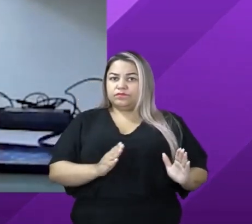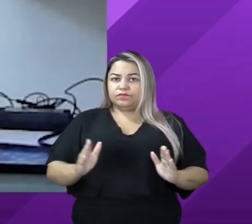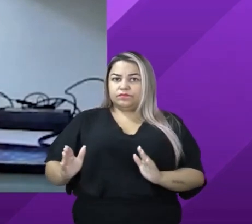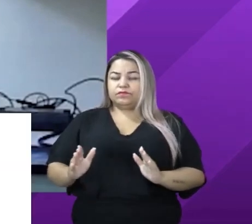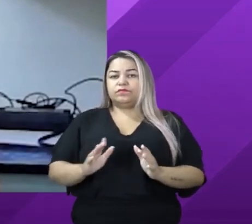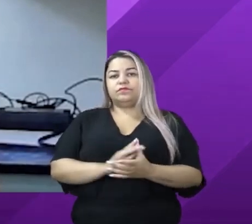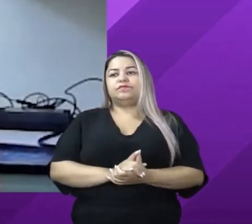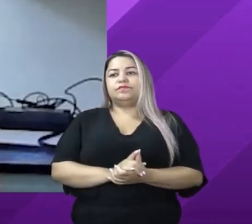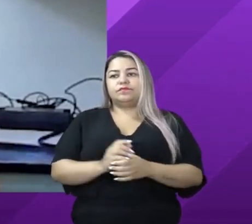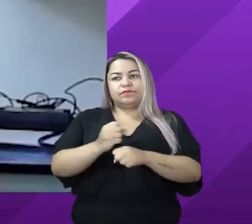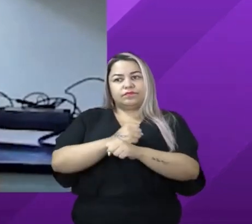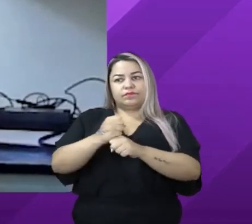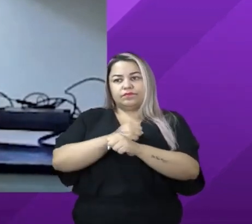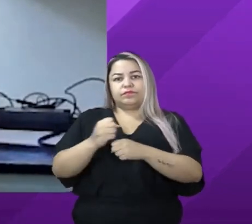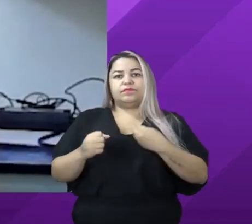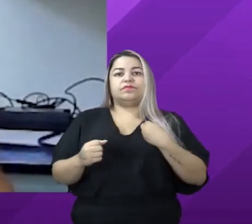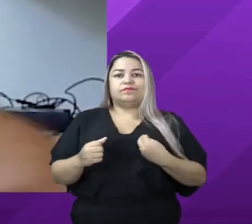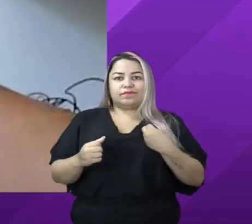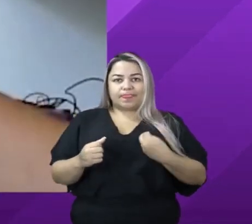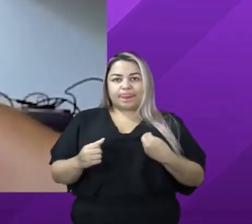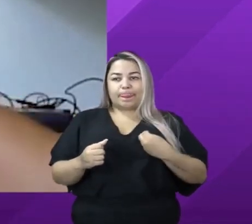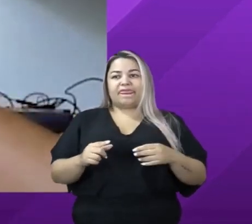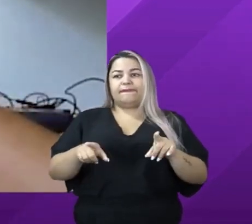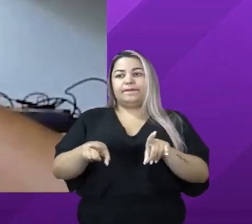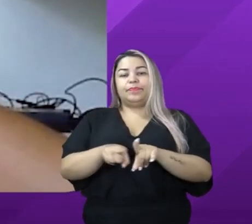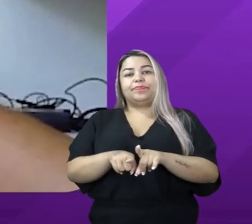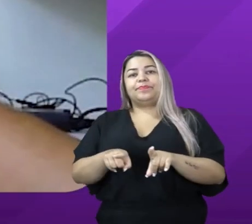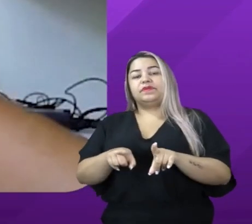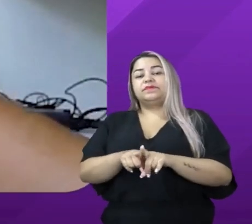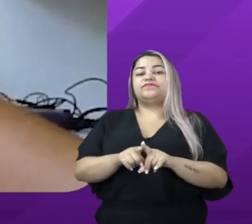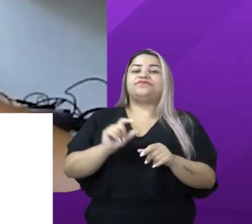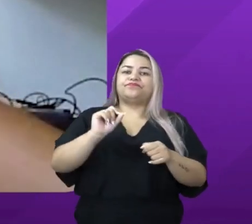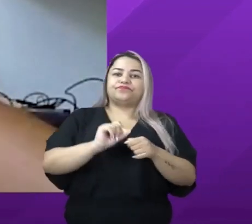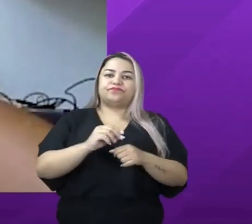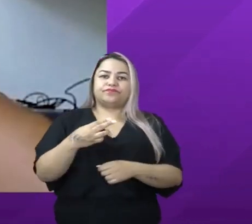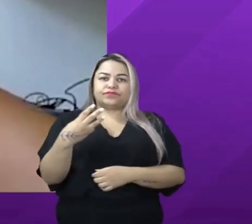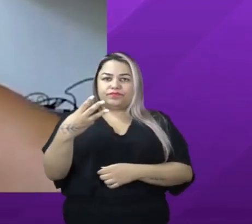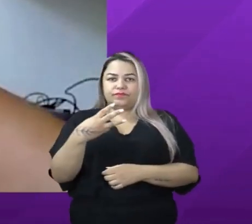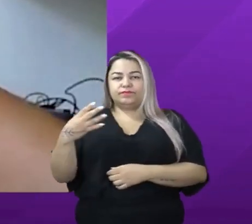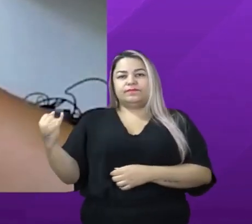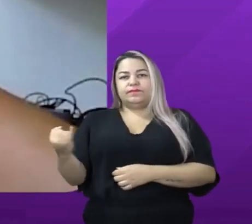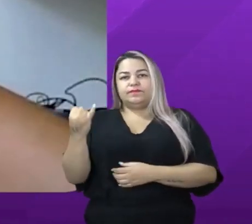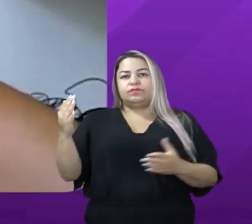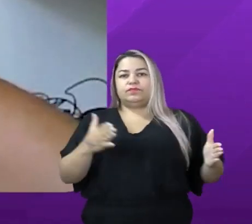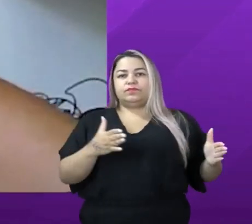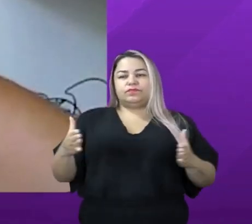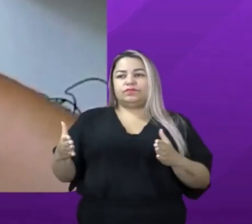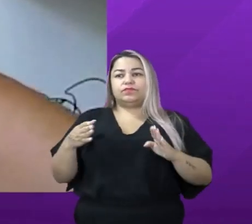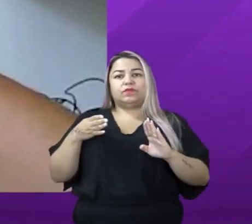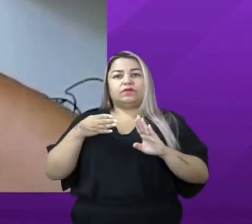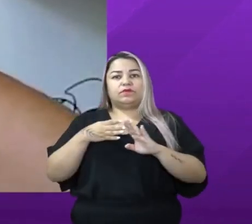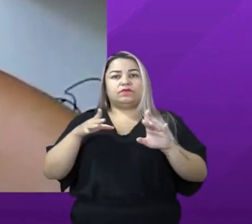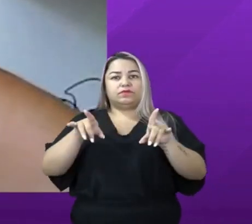cada época da vida da gente também. Além disso, é constituído por 3 aspectos fundamentais: a subjetividade, que